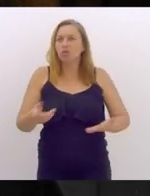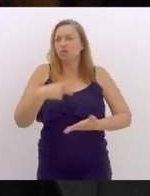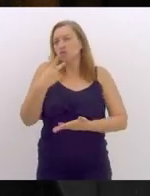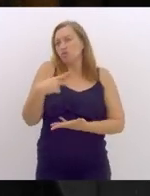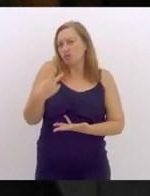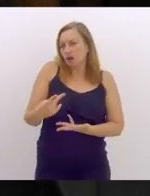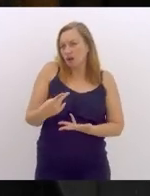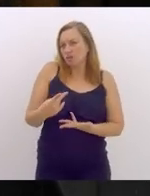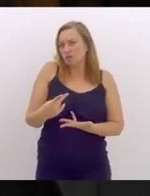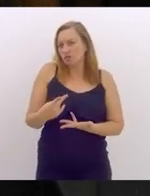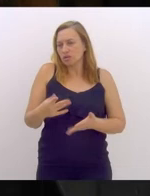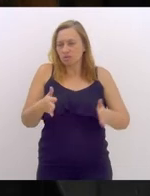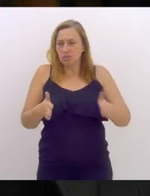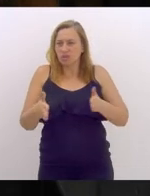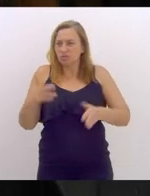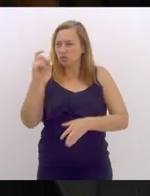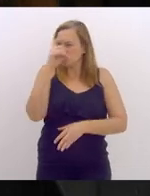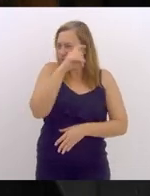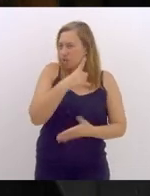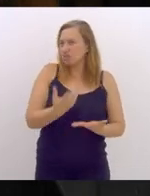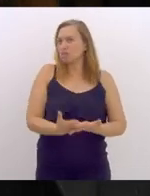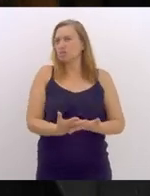estagnação e inflação